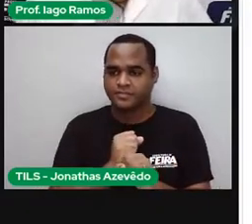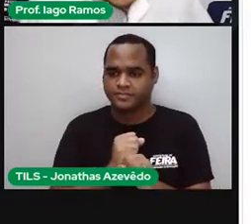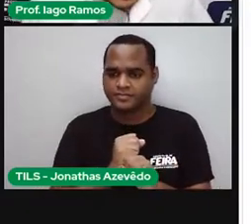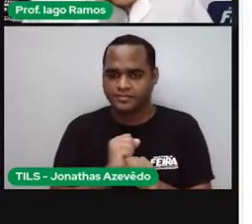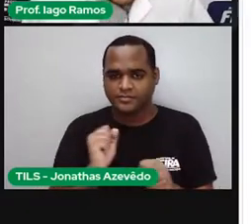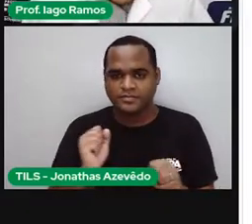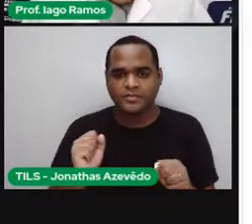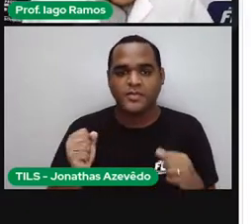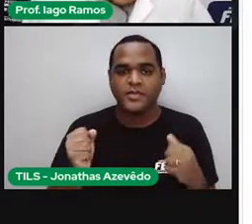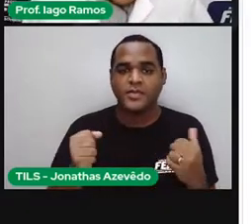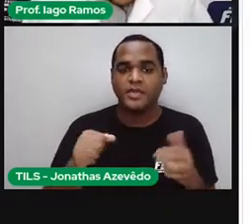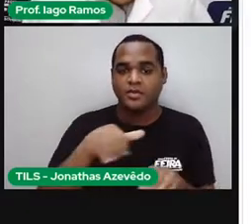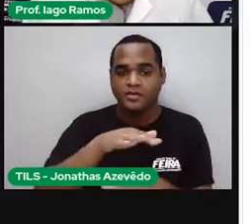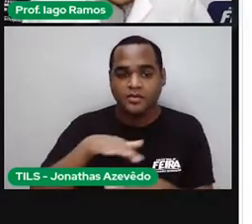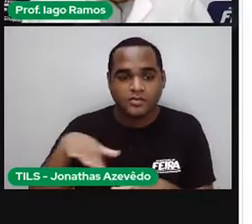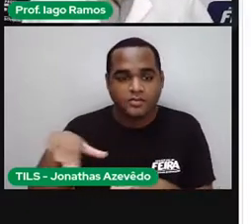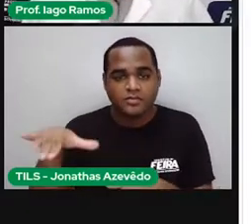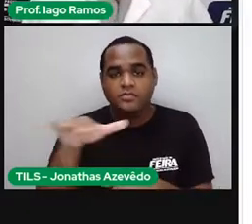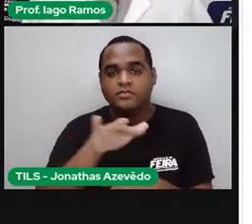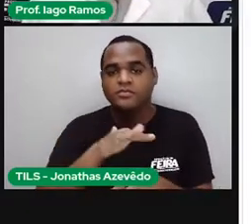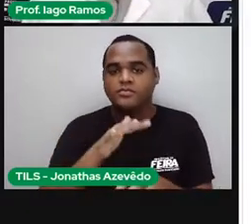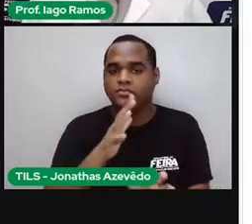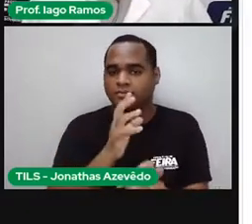o 20.001